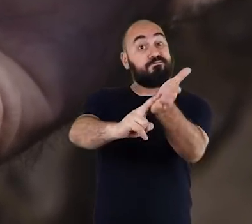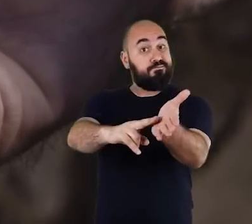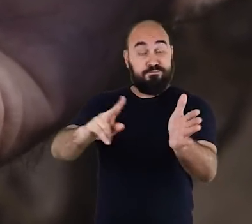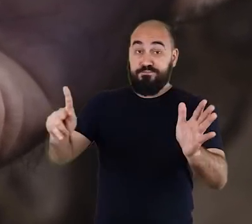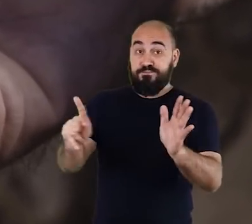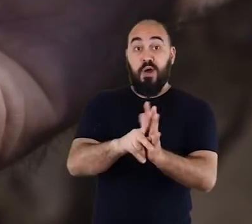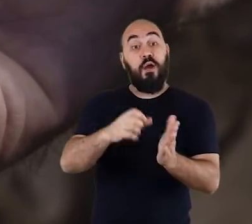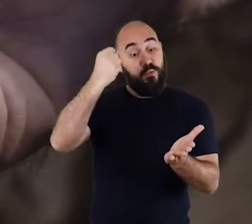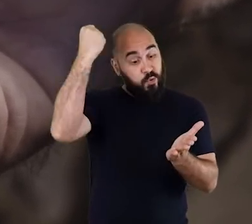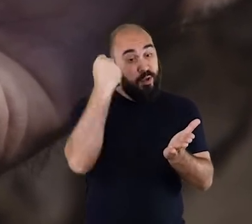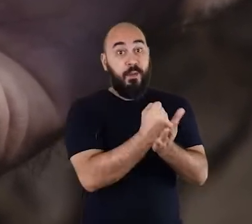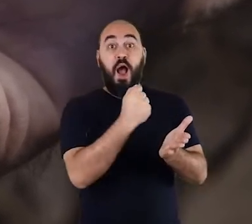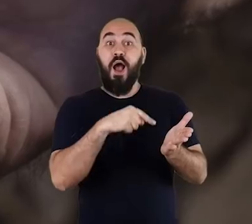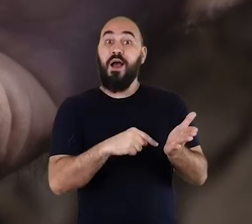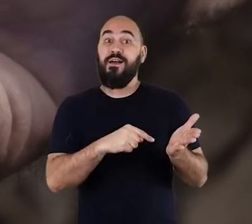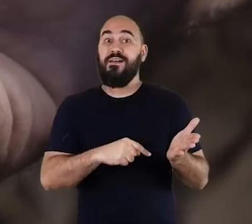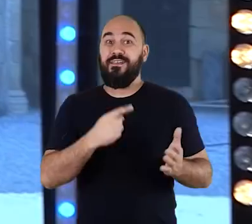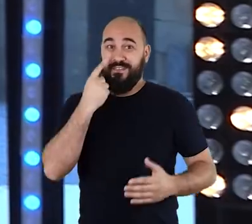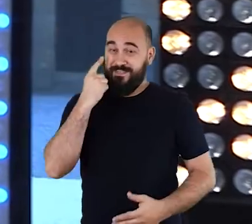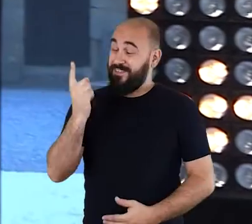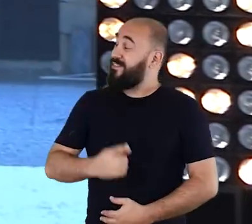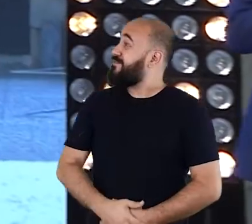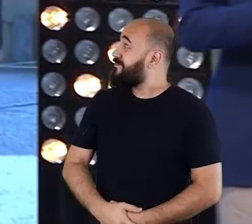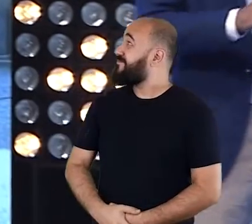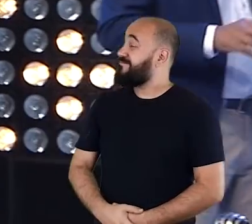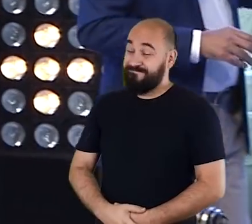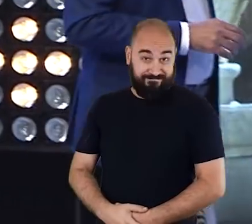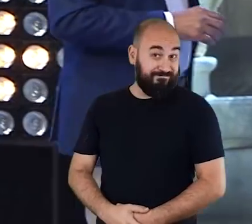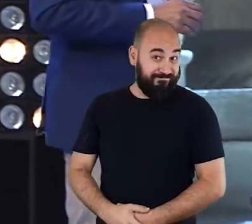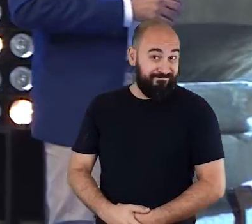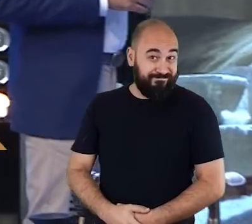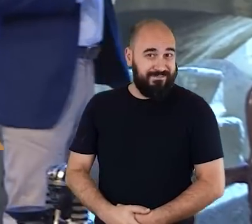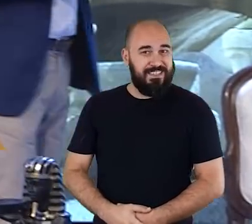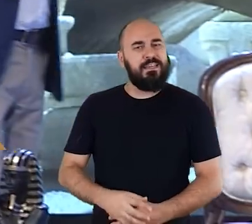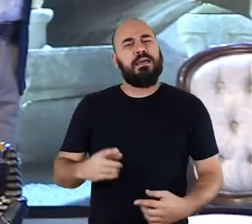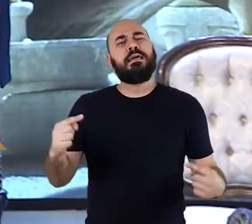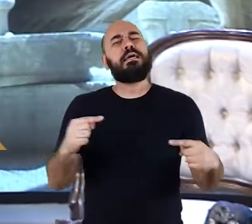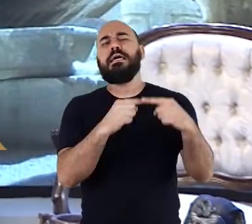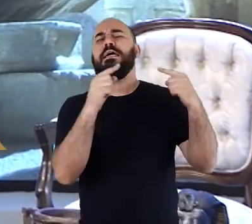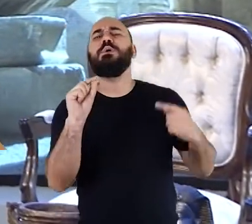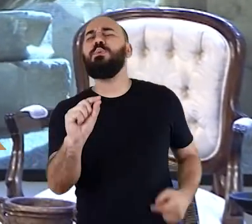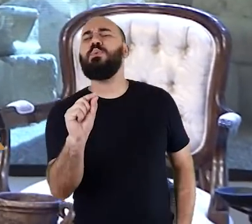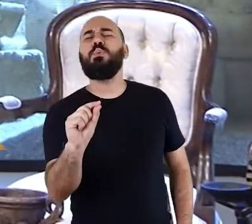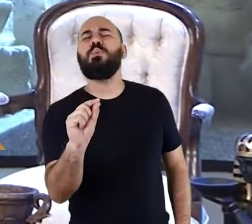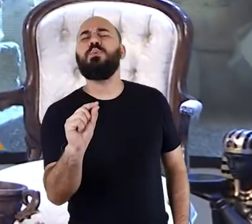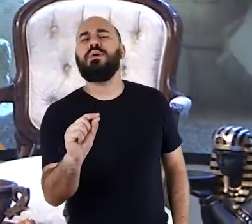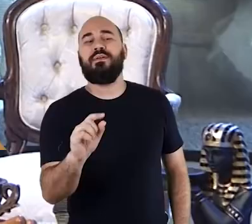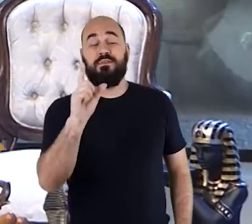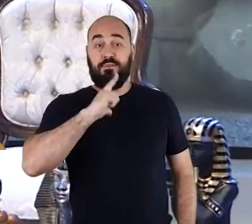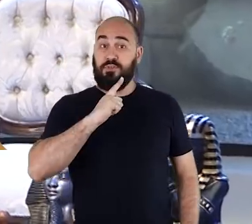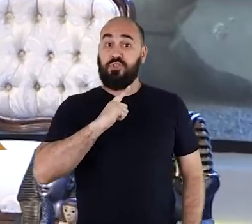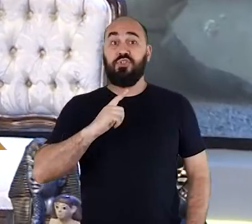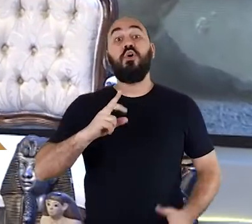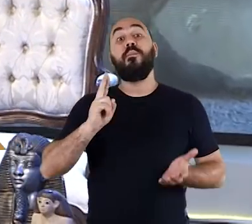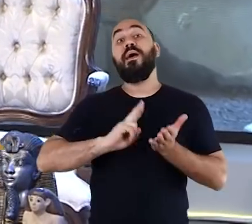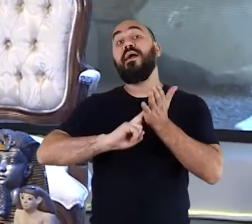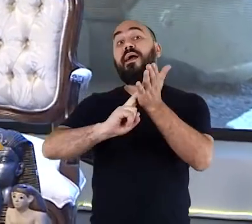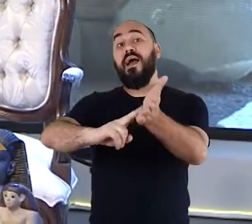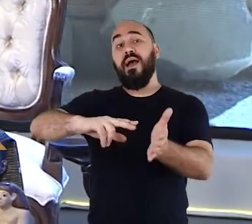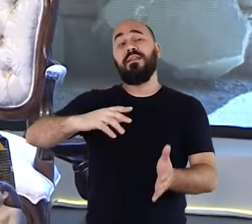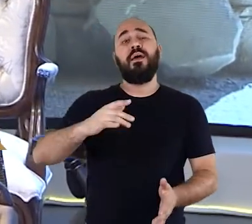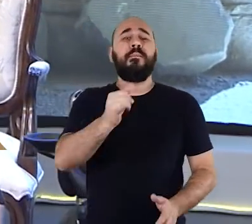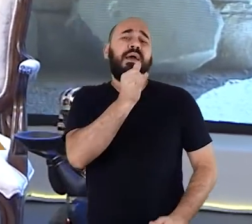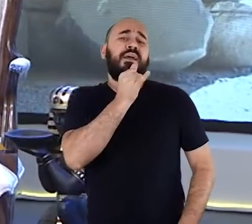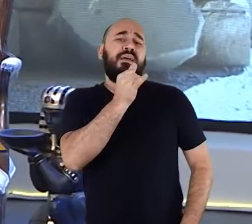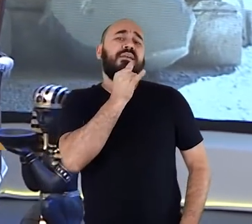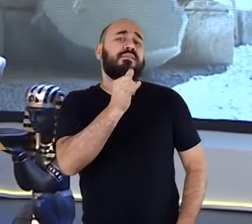no seu vídeo. Para você entender a correspondência, aqui eu tenho no telão uma carta como era nos tempos da Bíblia. Você